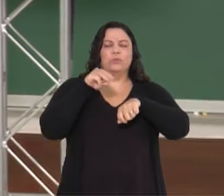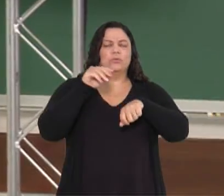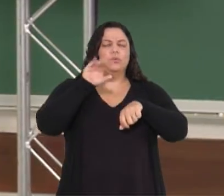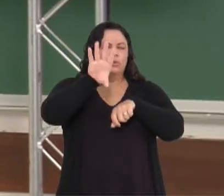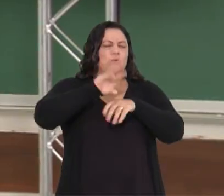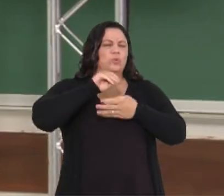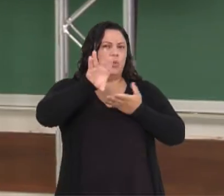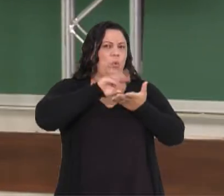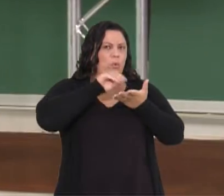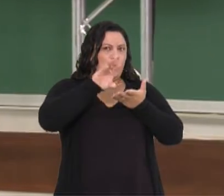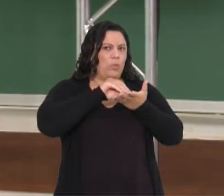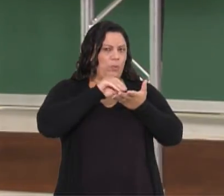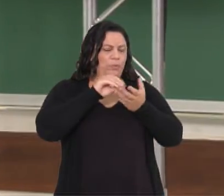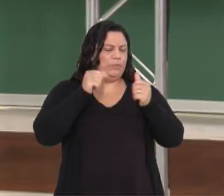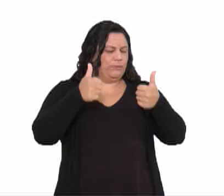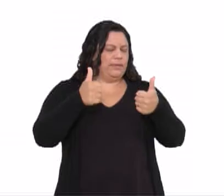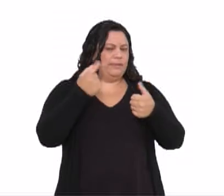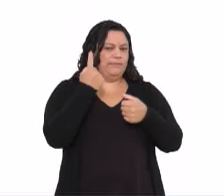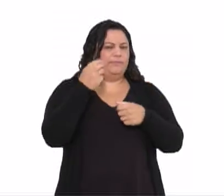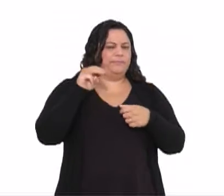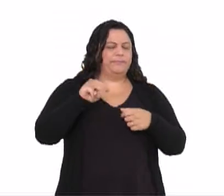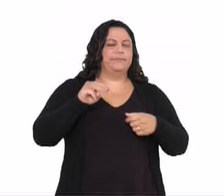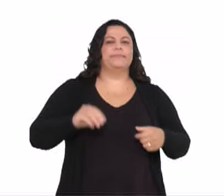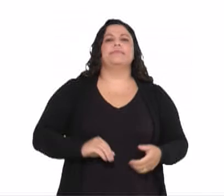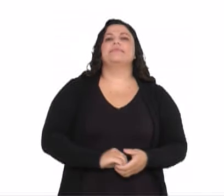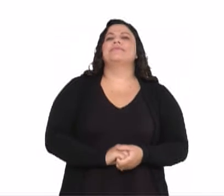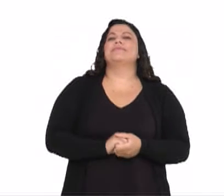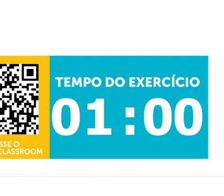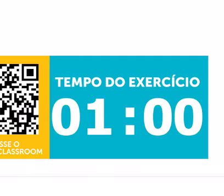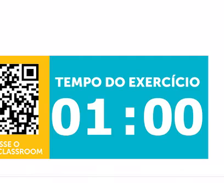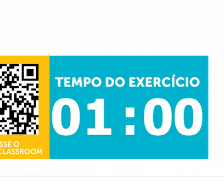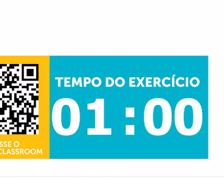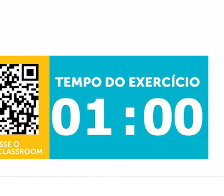aqui. Nós vamos fazer a cópia disso. Um minutinho.